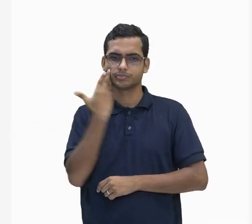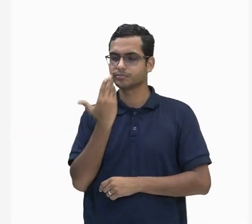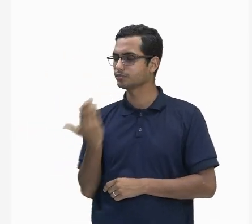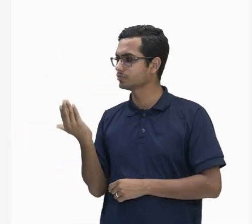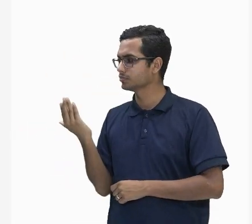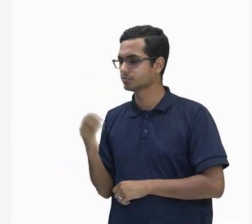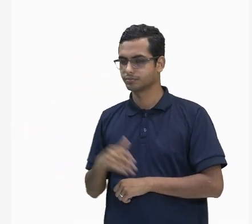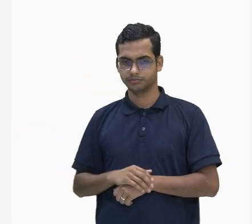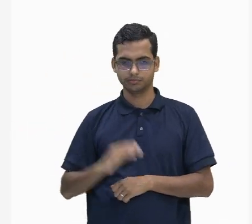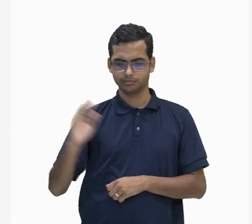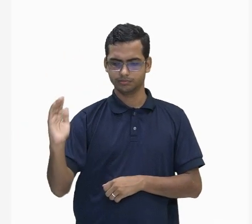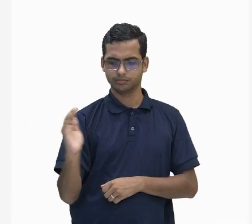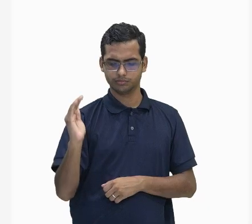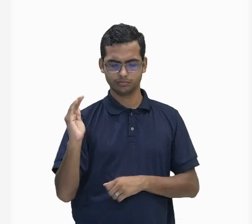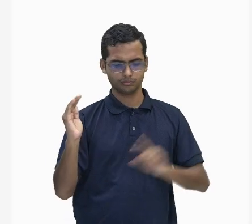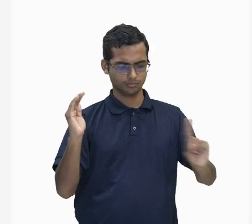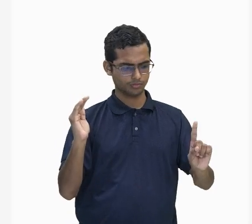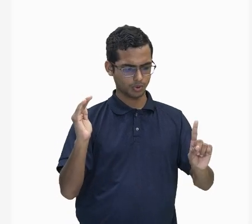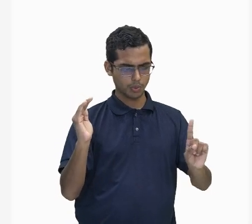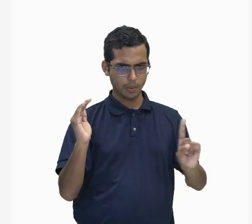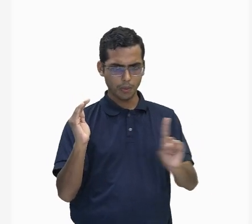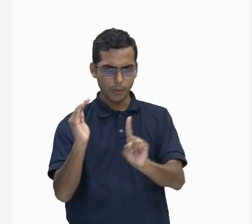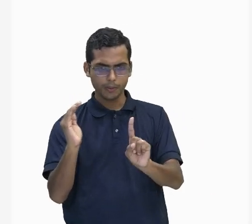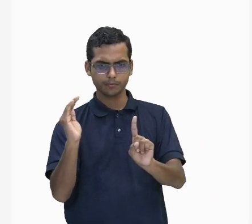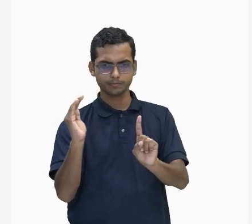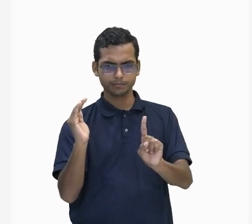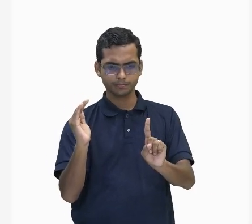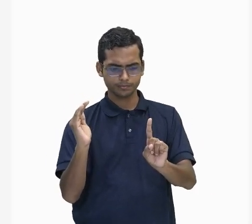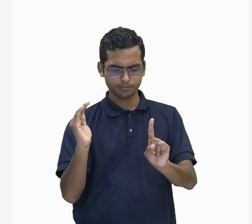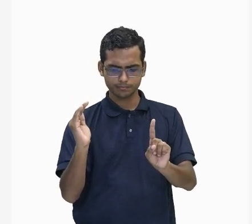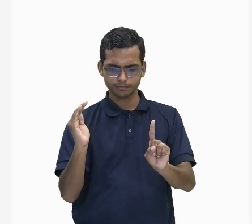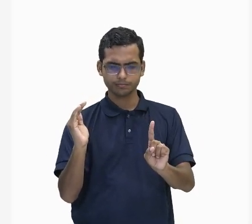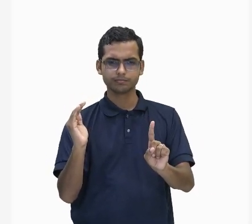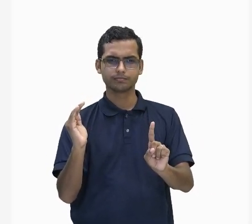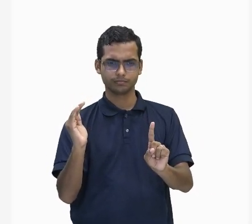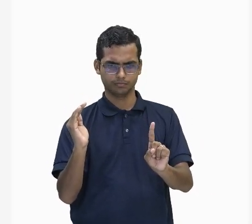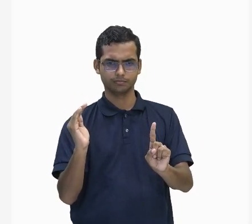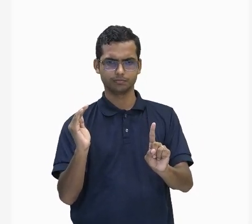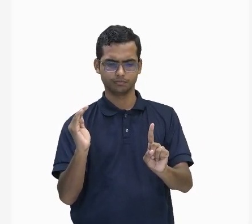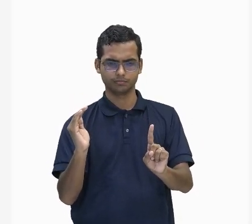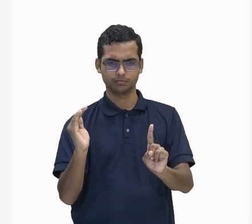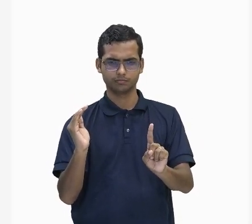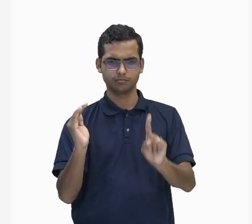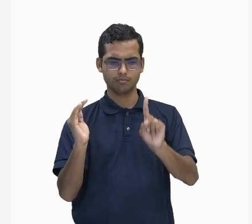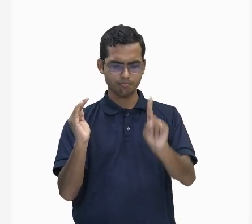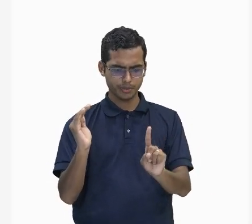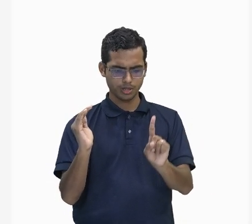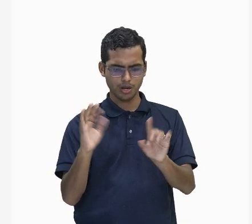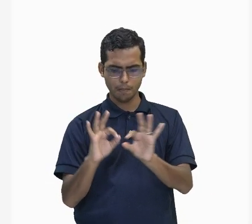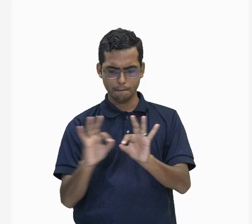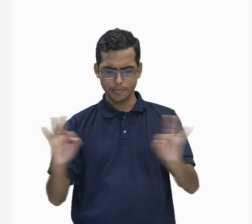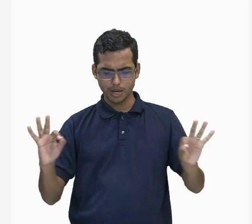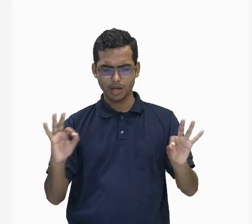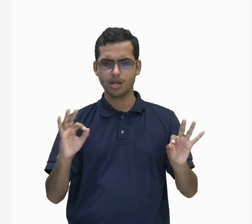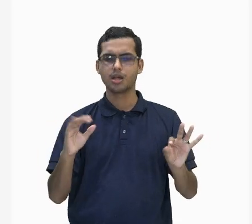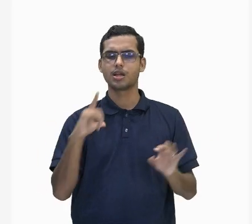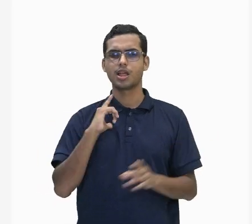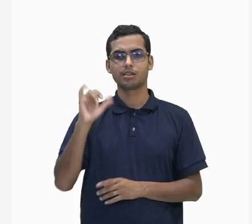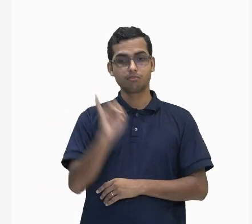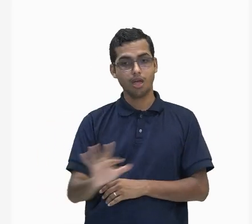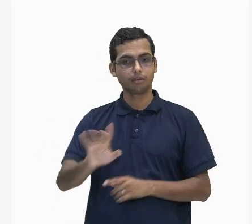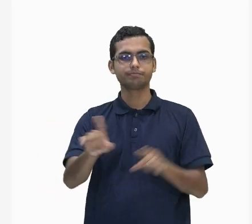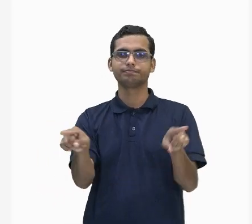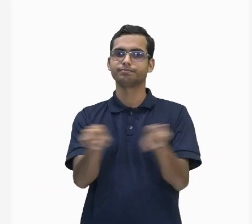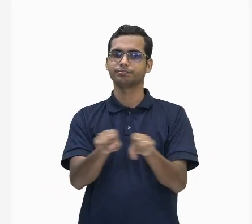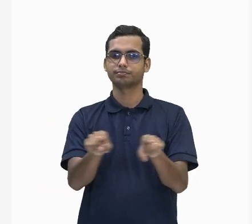objeto do espelho. Agora vamos colocar o objeto em cima do centro de curvatura. A imagem também se forma em